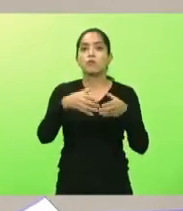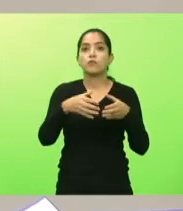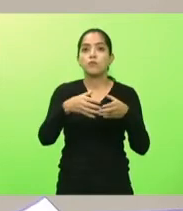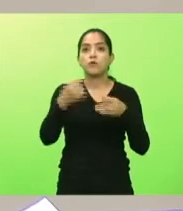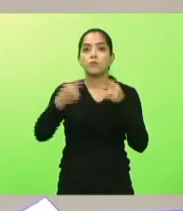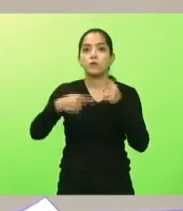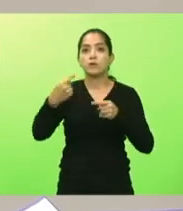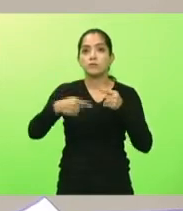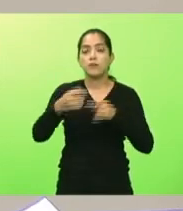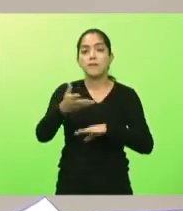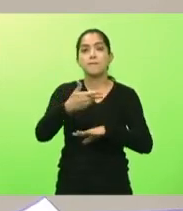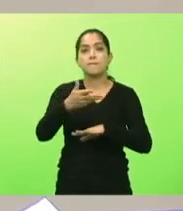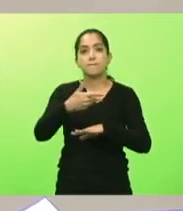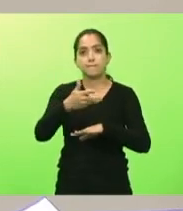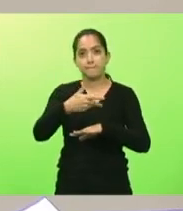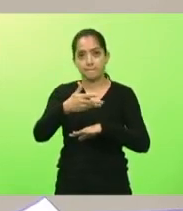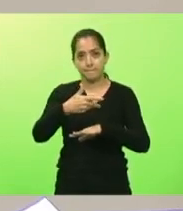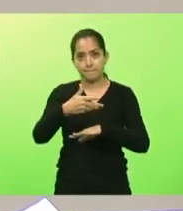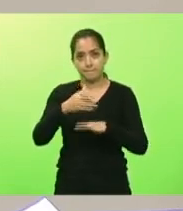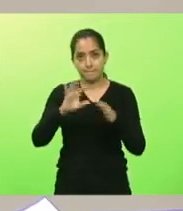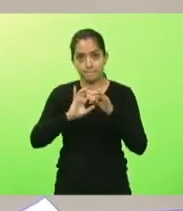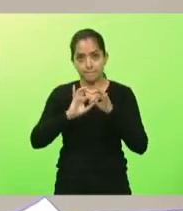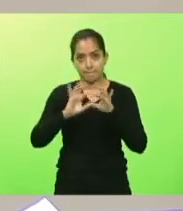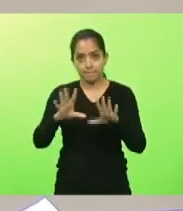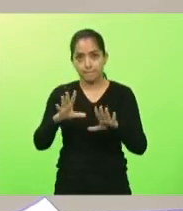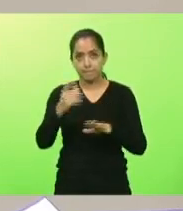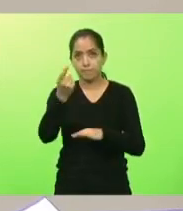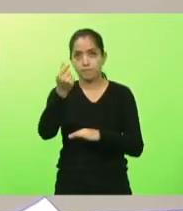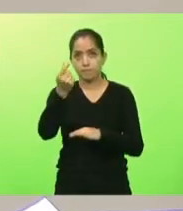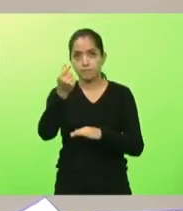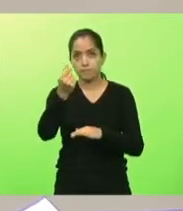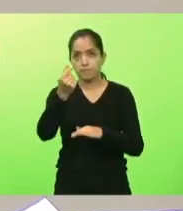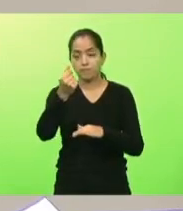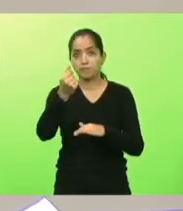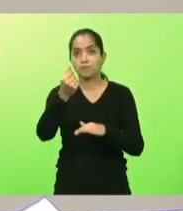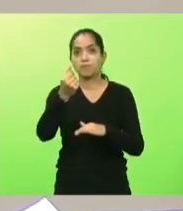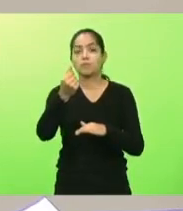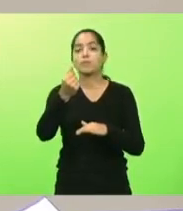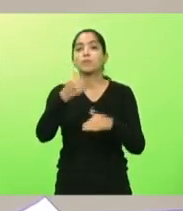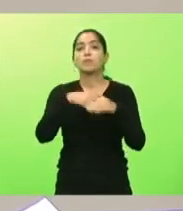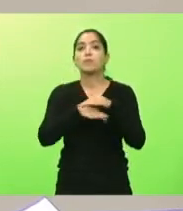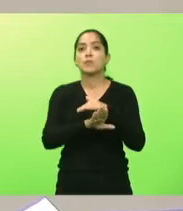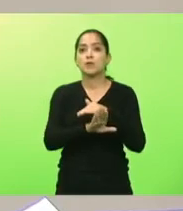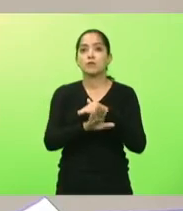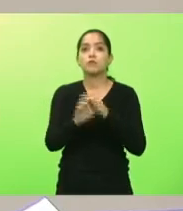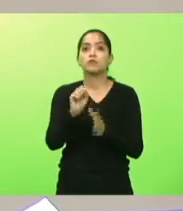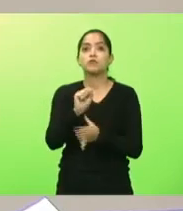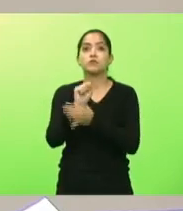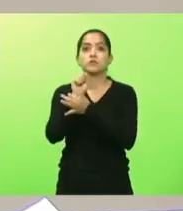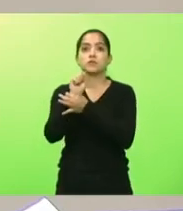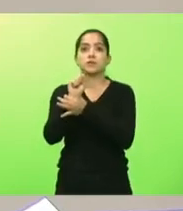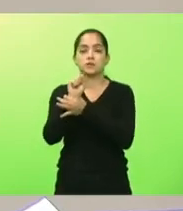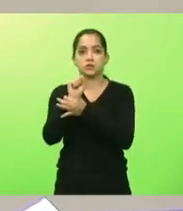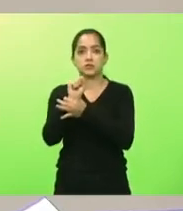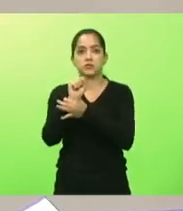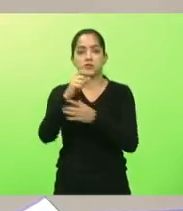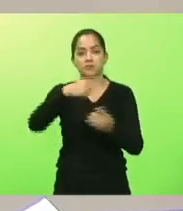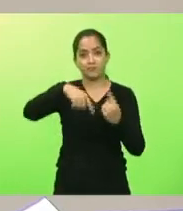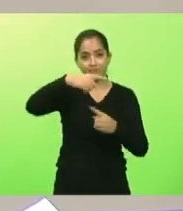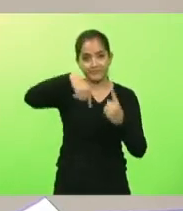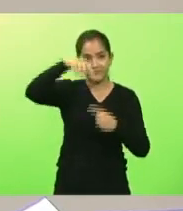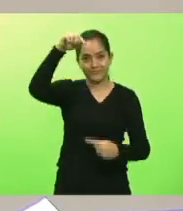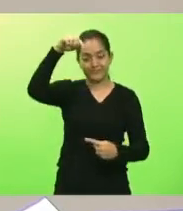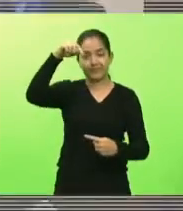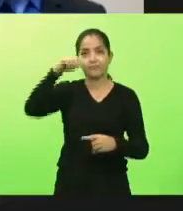pela agilidade no processo de liberação do Fundo de Garantia por Tempo de Serviço aos cidadãos catarinenses atingidos pelo ciclone